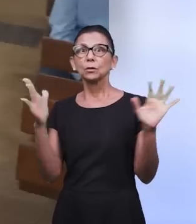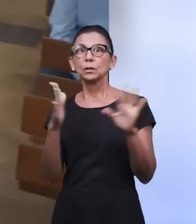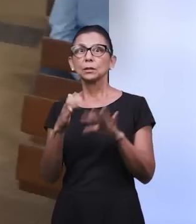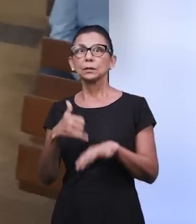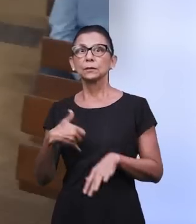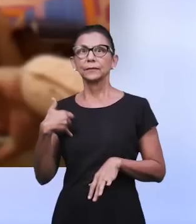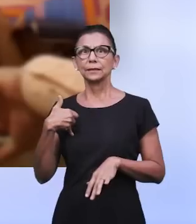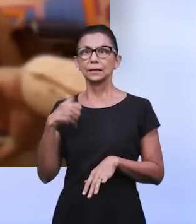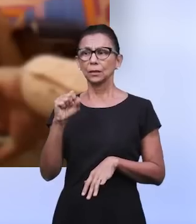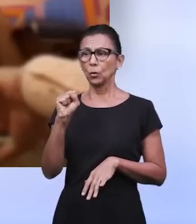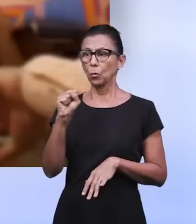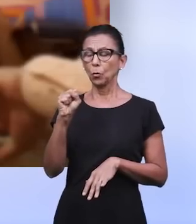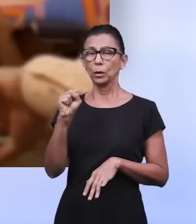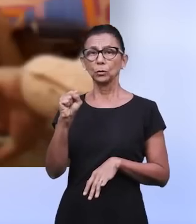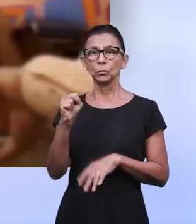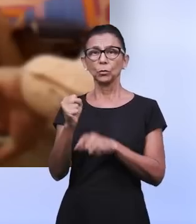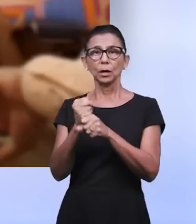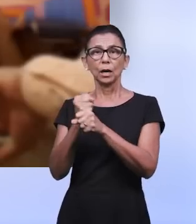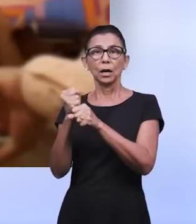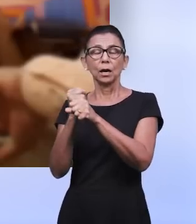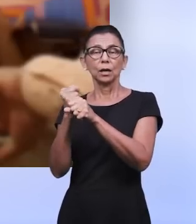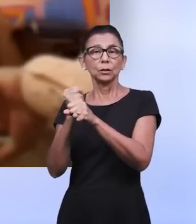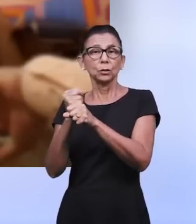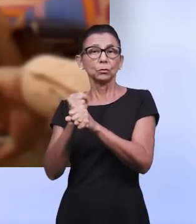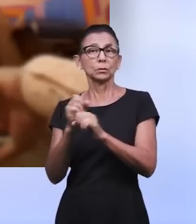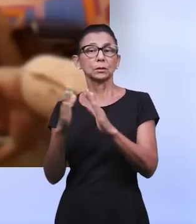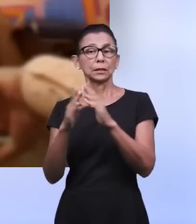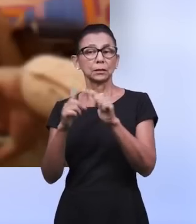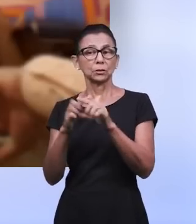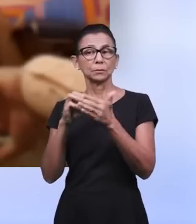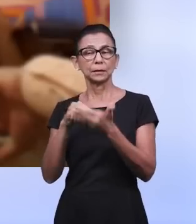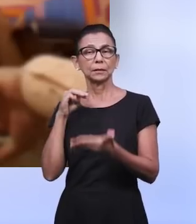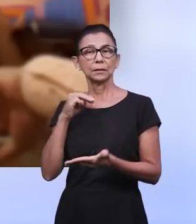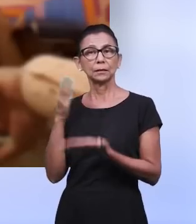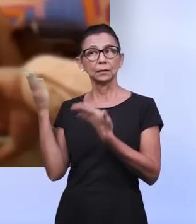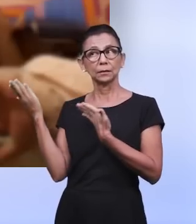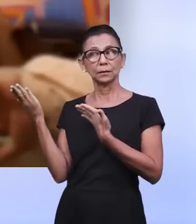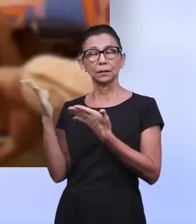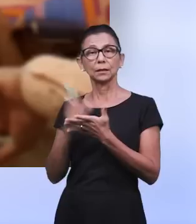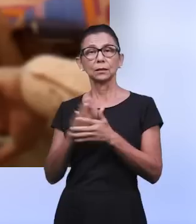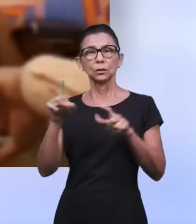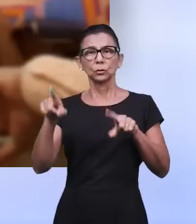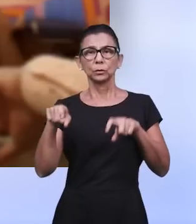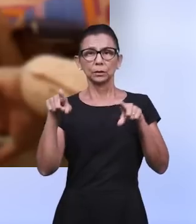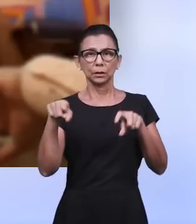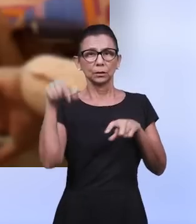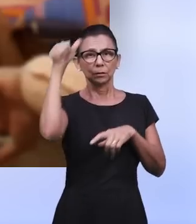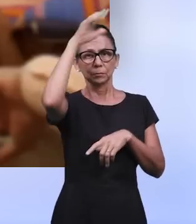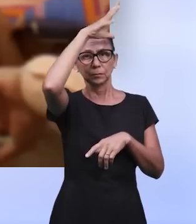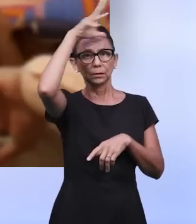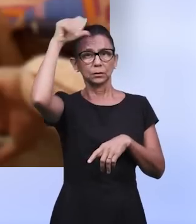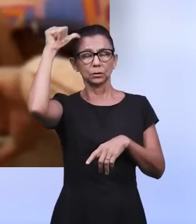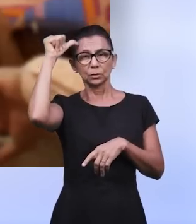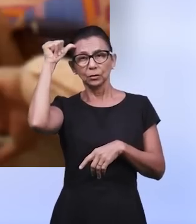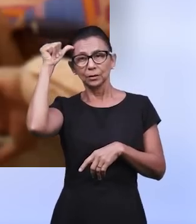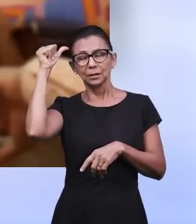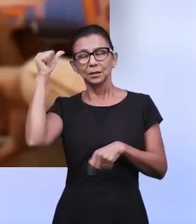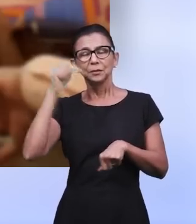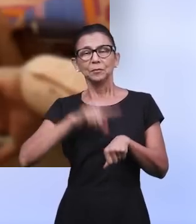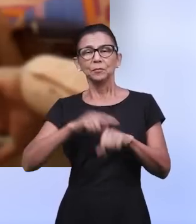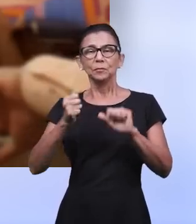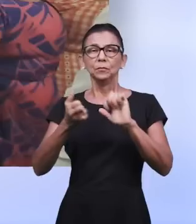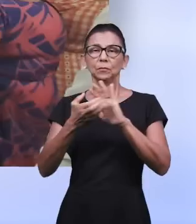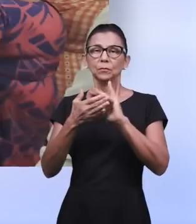de 8 anos da Igreja Cristã Maranata de Iranduba. Ela fica localizada no interior do Amazonas. Foi um momento